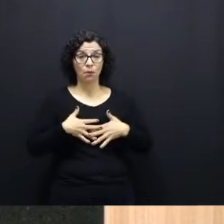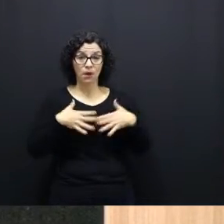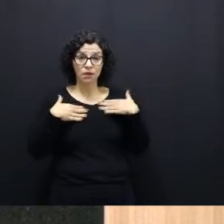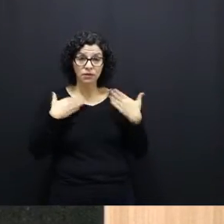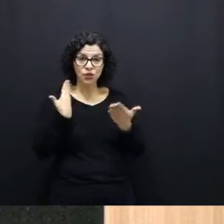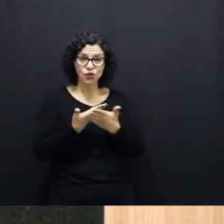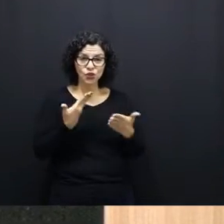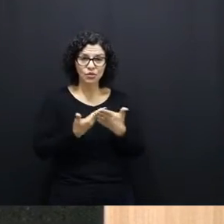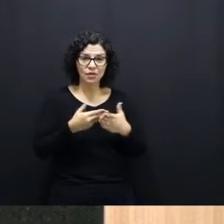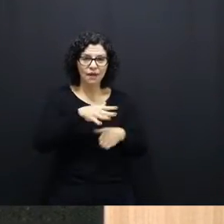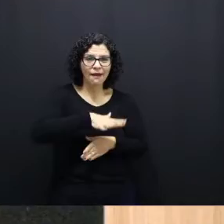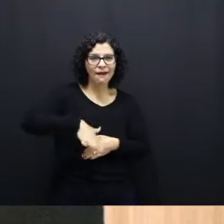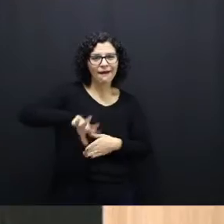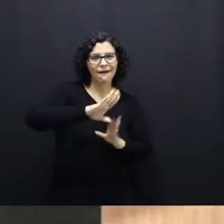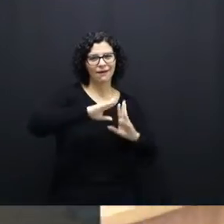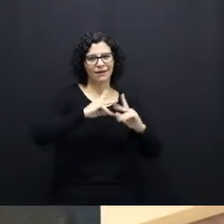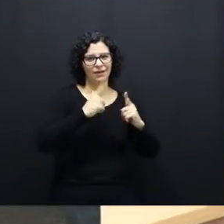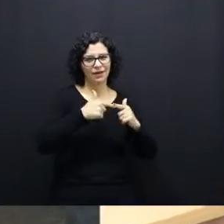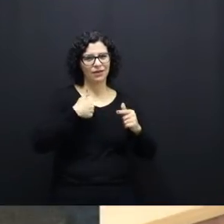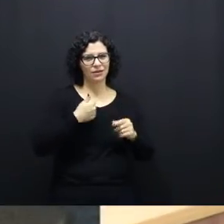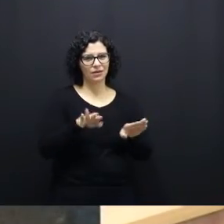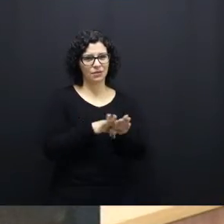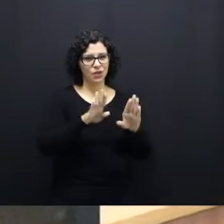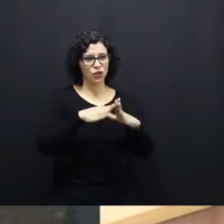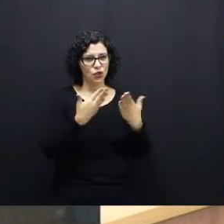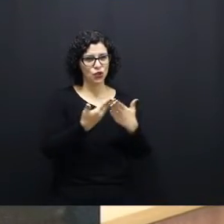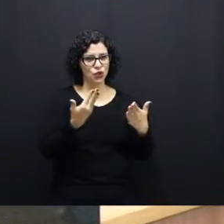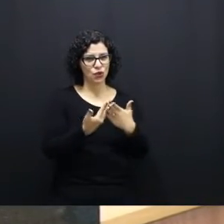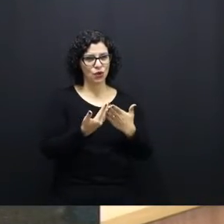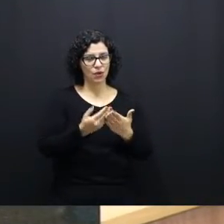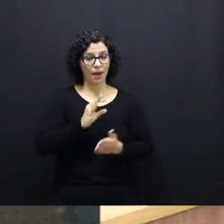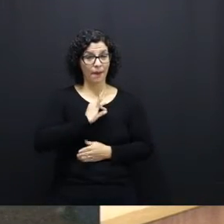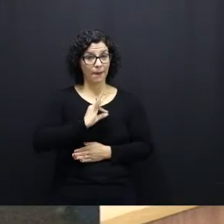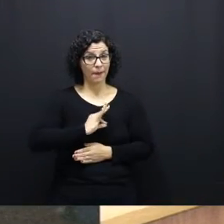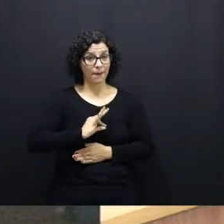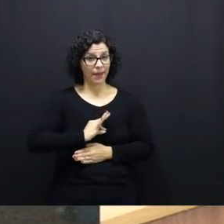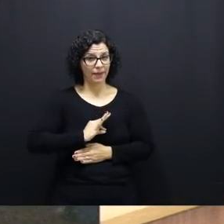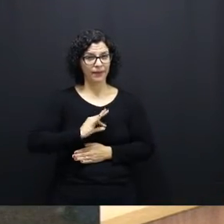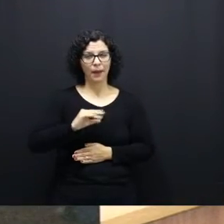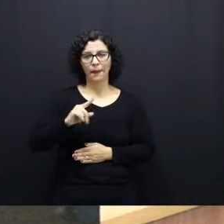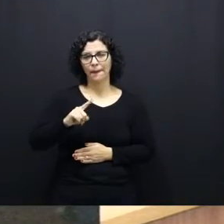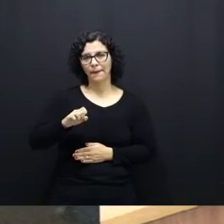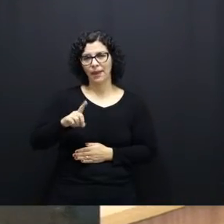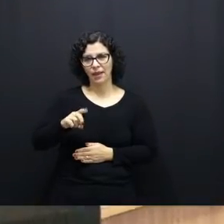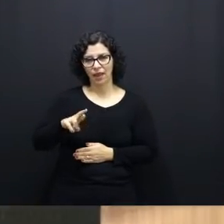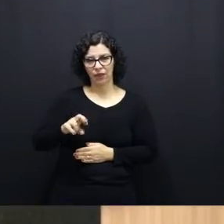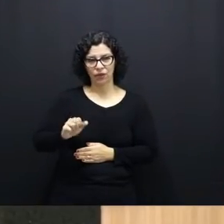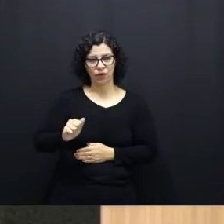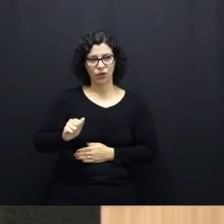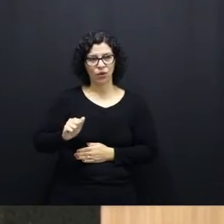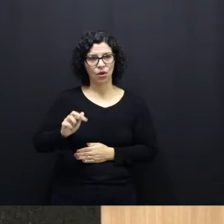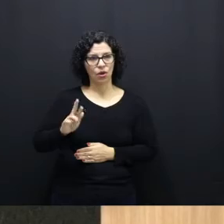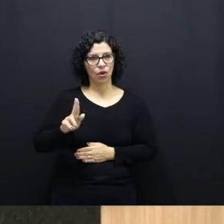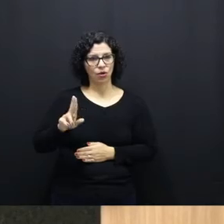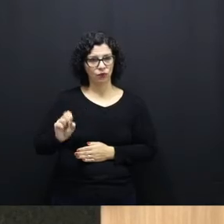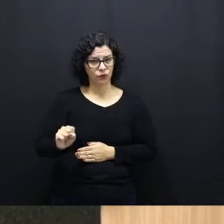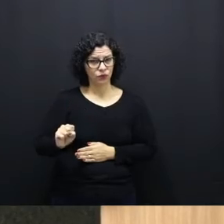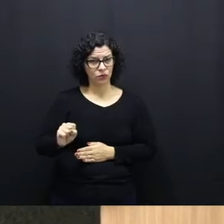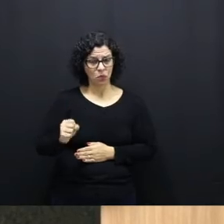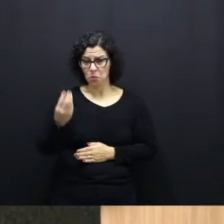estudar ali no pátio da daquela igreja para nós da Escola Padre Pedro fuss lá Eu também não vejo problema de